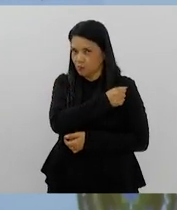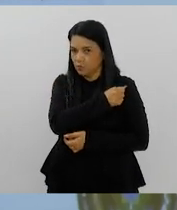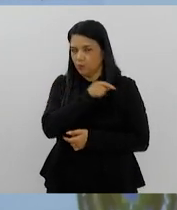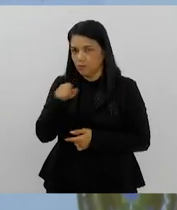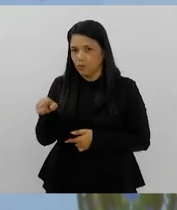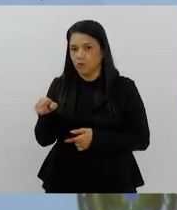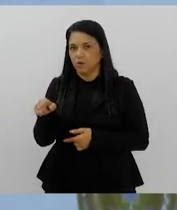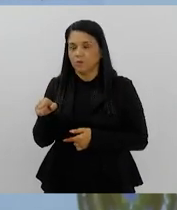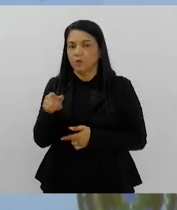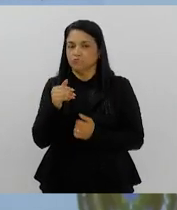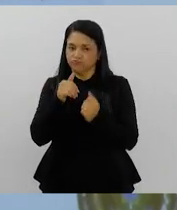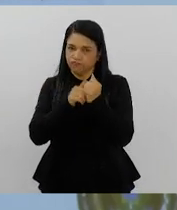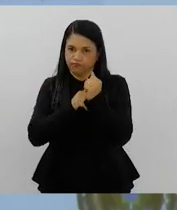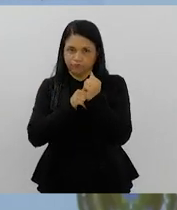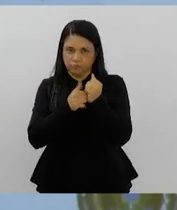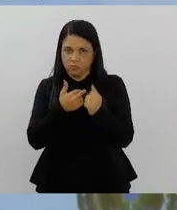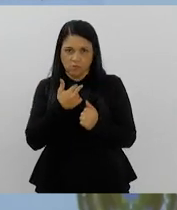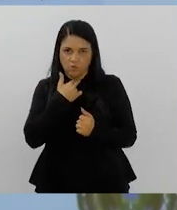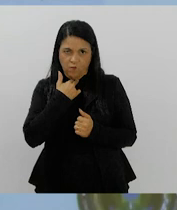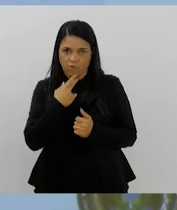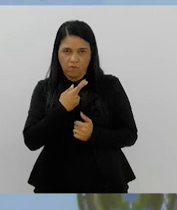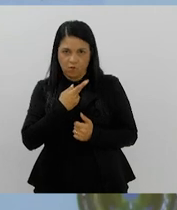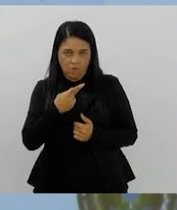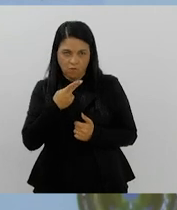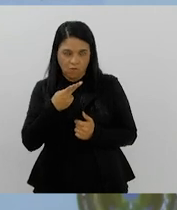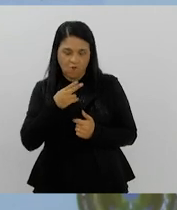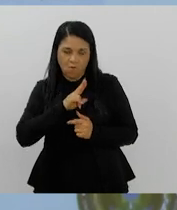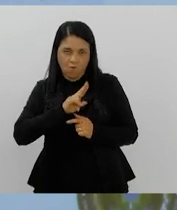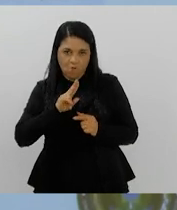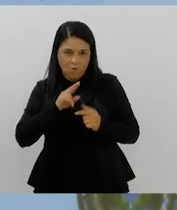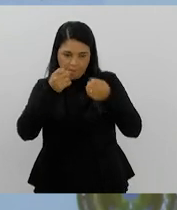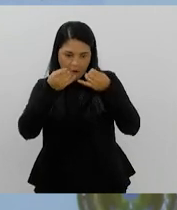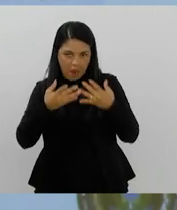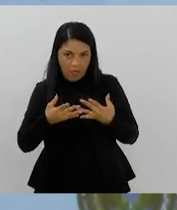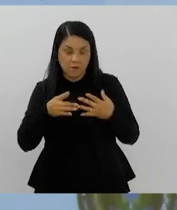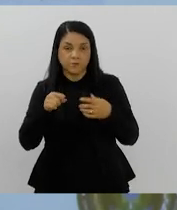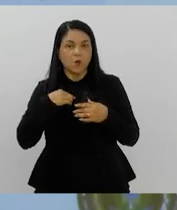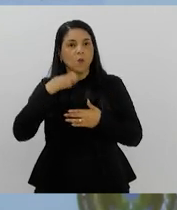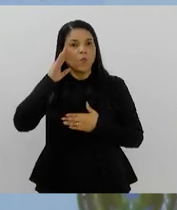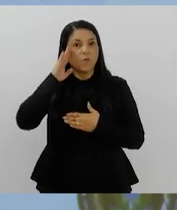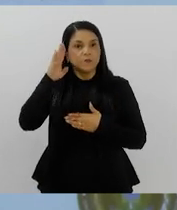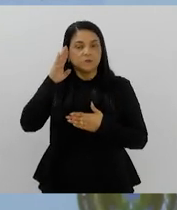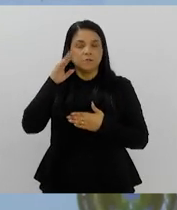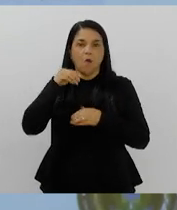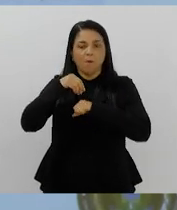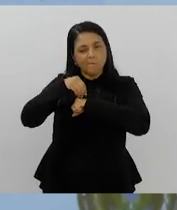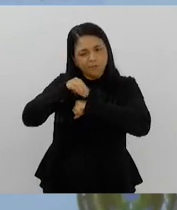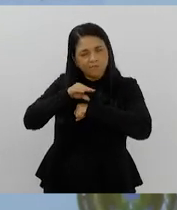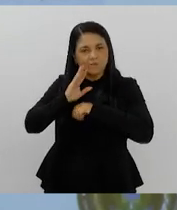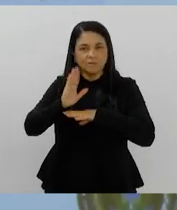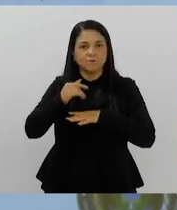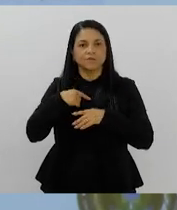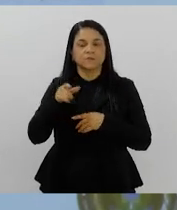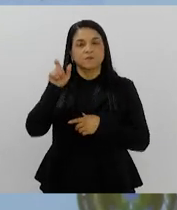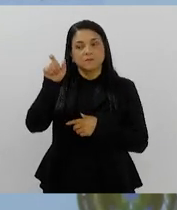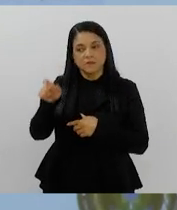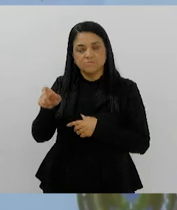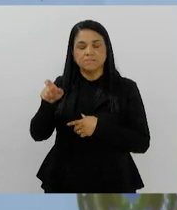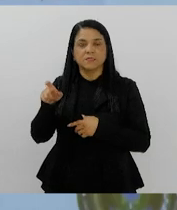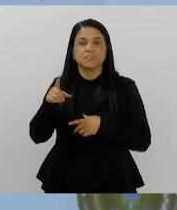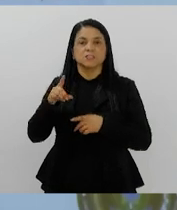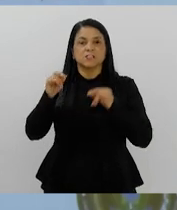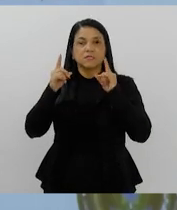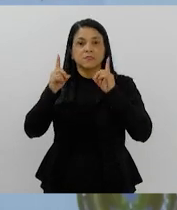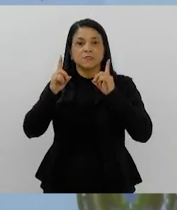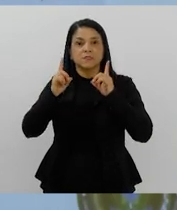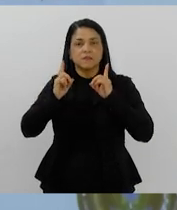Pelo sigilo, eu não vou falar muito, né? Mas o principal vai ser expresso. Ele sofria de depressão, que